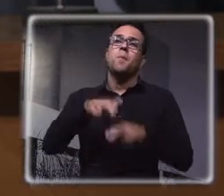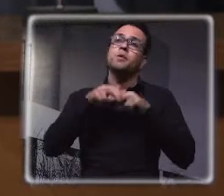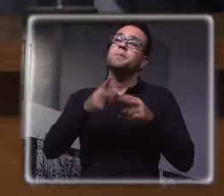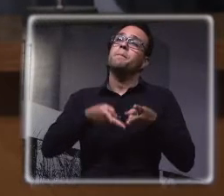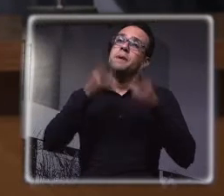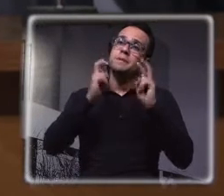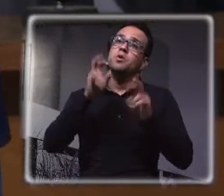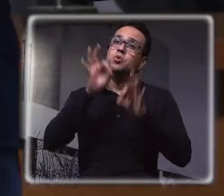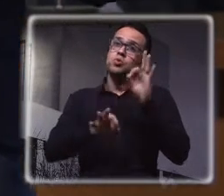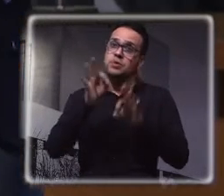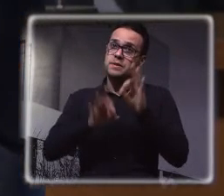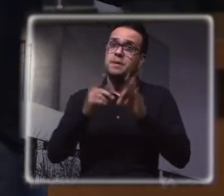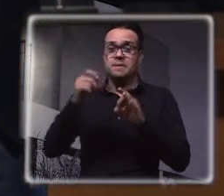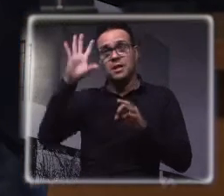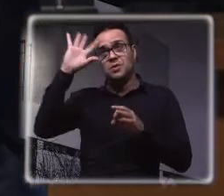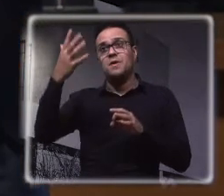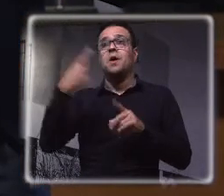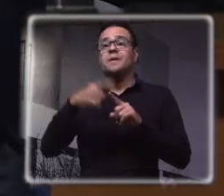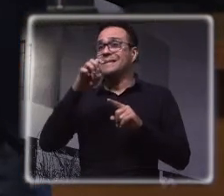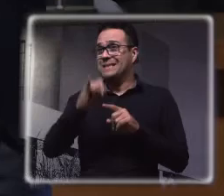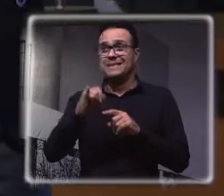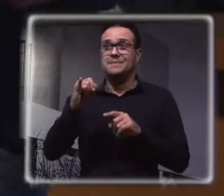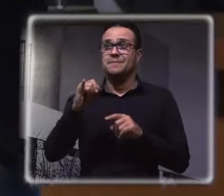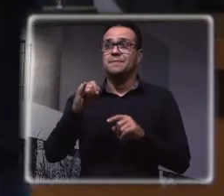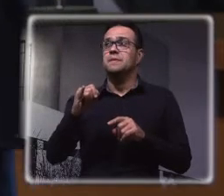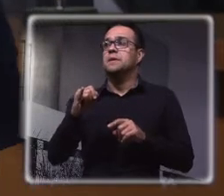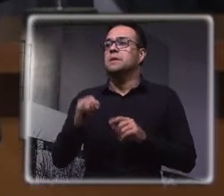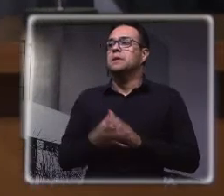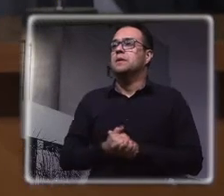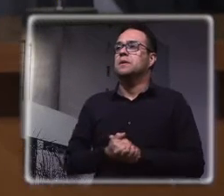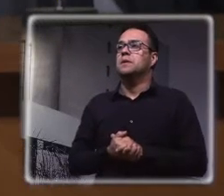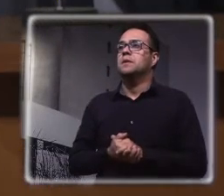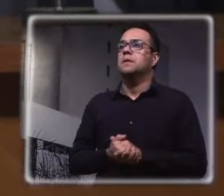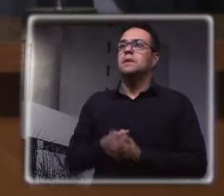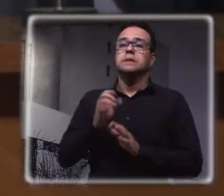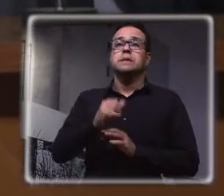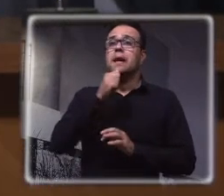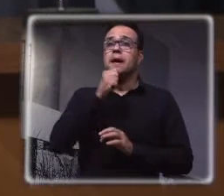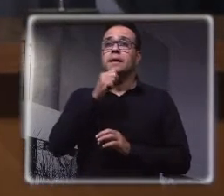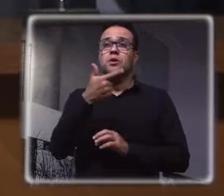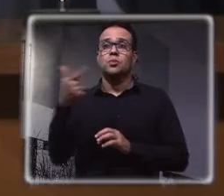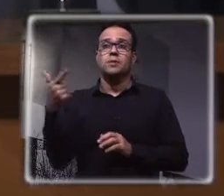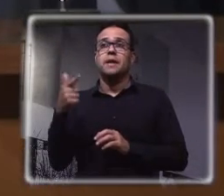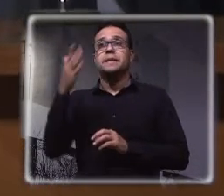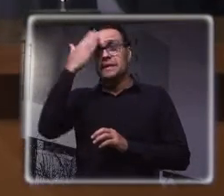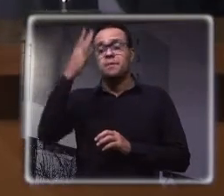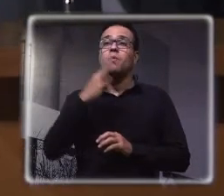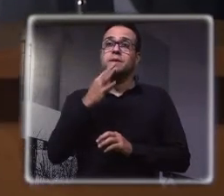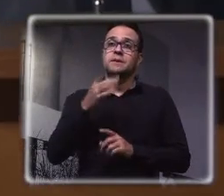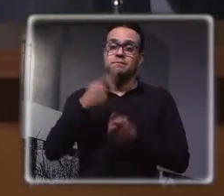que o judiciário tem que suprir uma lacuna, senão a gente não resolve o conflito. Se nós ainda não temos pessoas que receberam educação